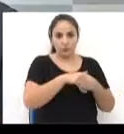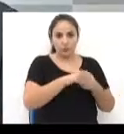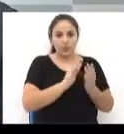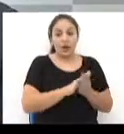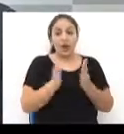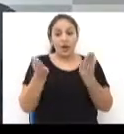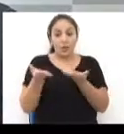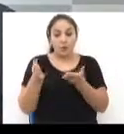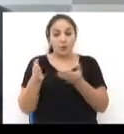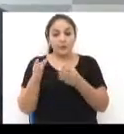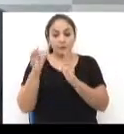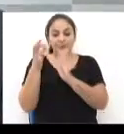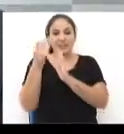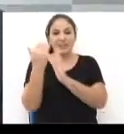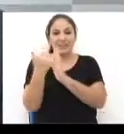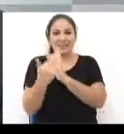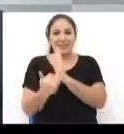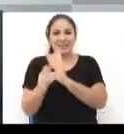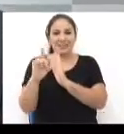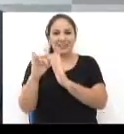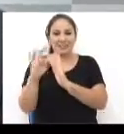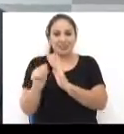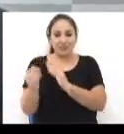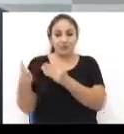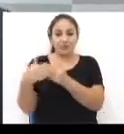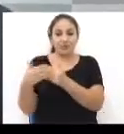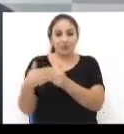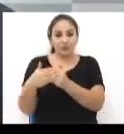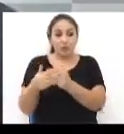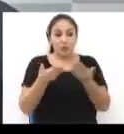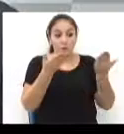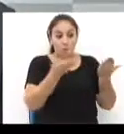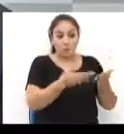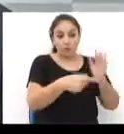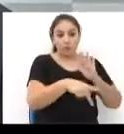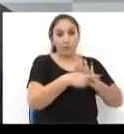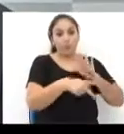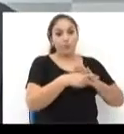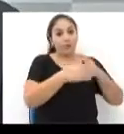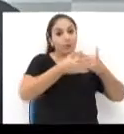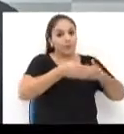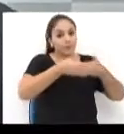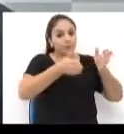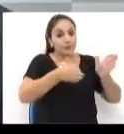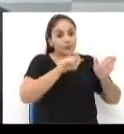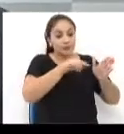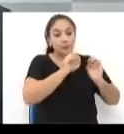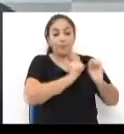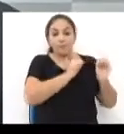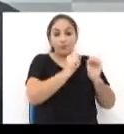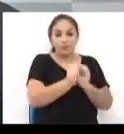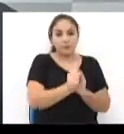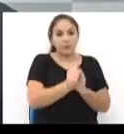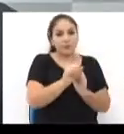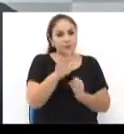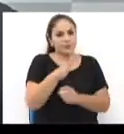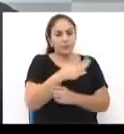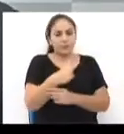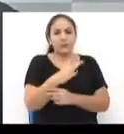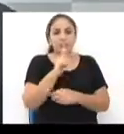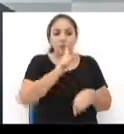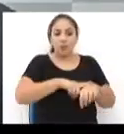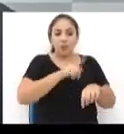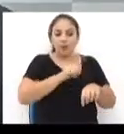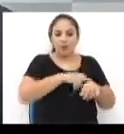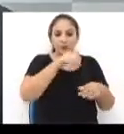listas fechadas. Hoje o sistema que nós temos é o de voto em lista aberta, voto proporcional em lista aberta, que possibilita, pelo menos que na hora do voto,